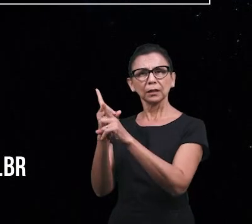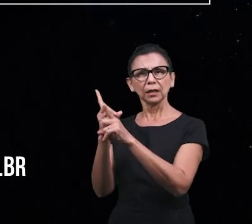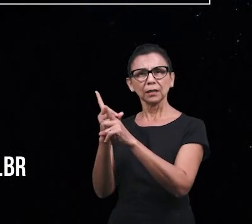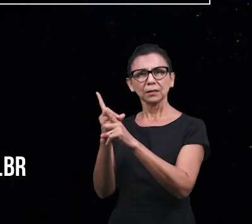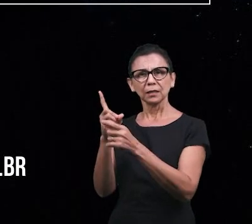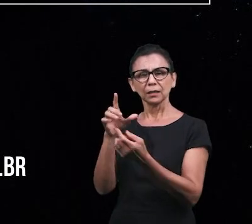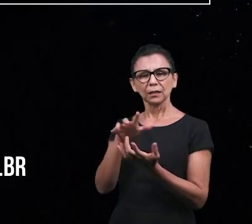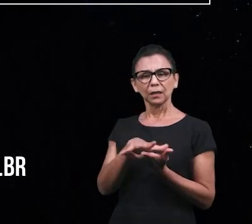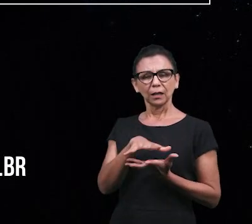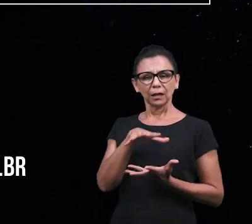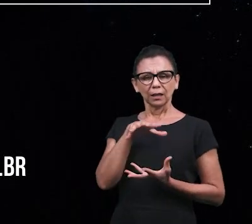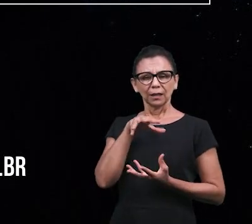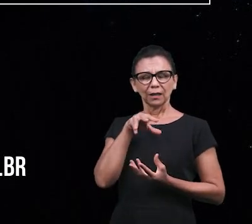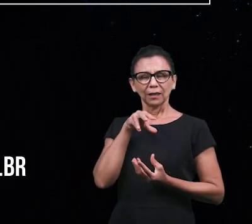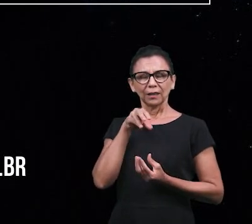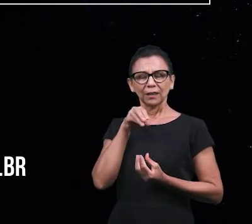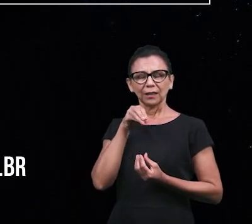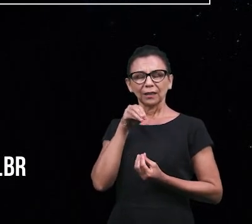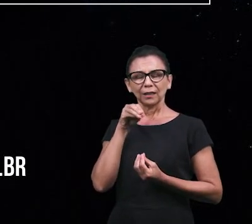Amor que aquece a